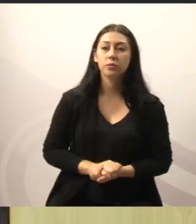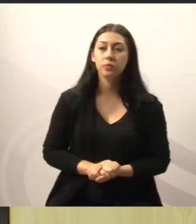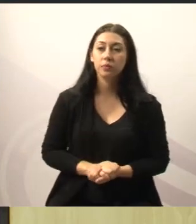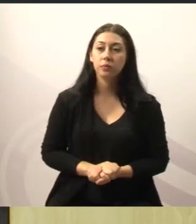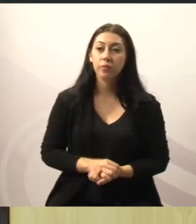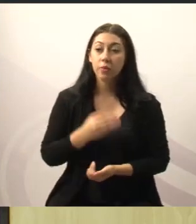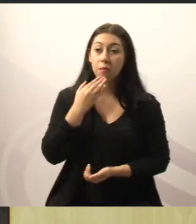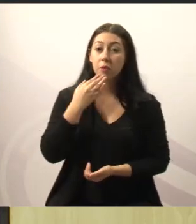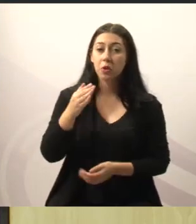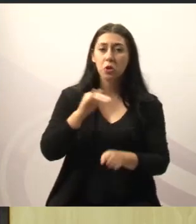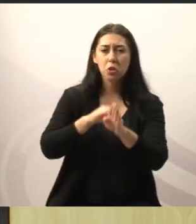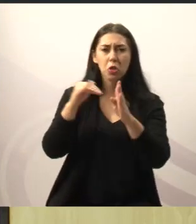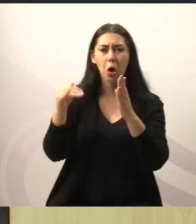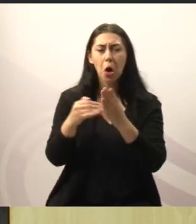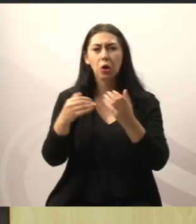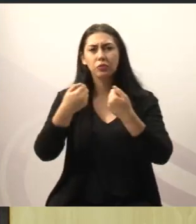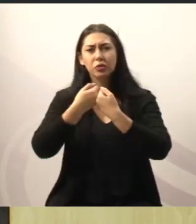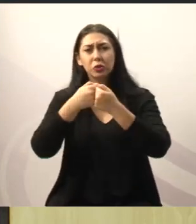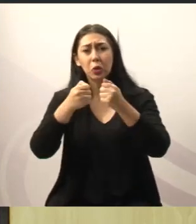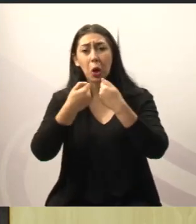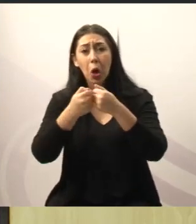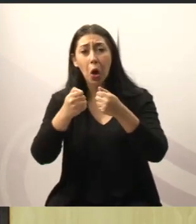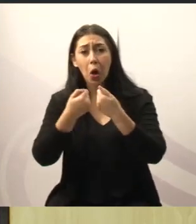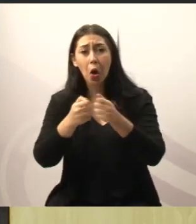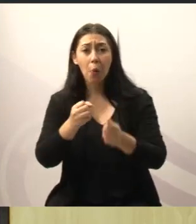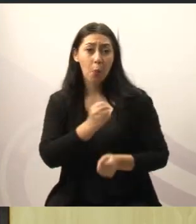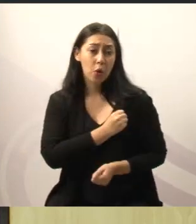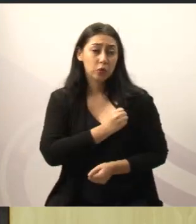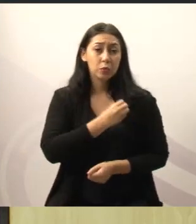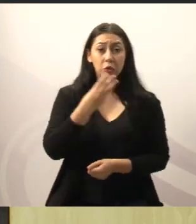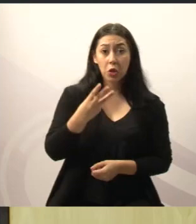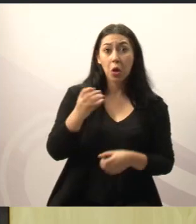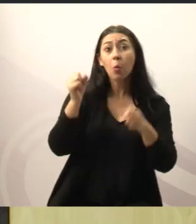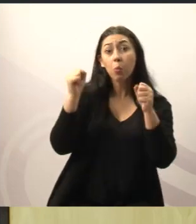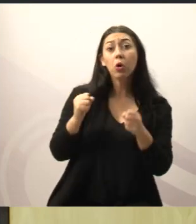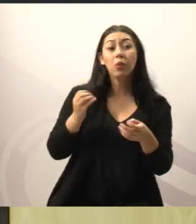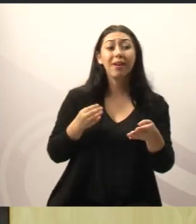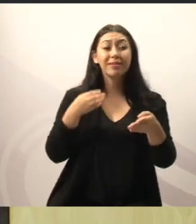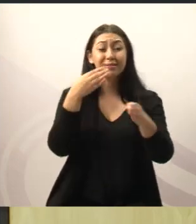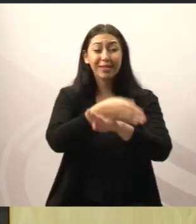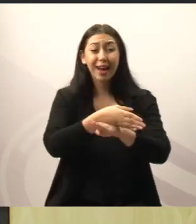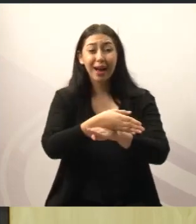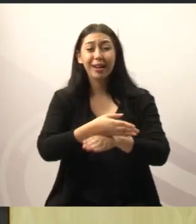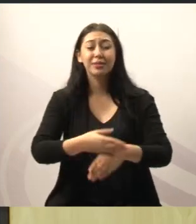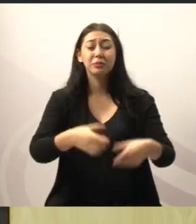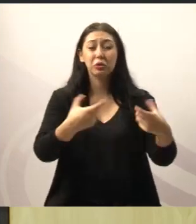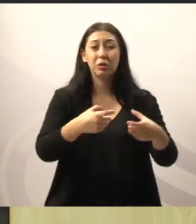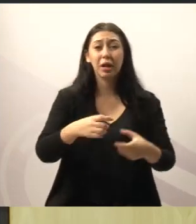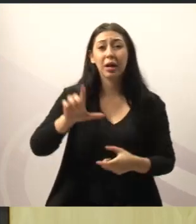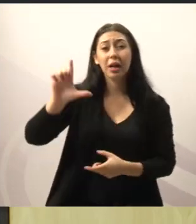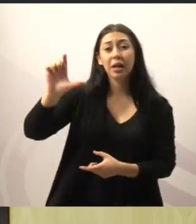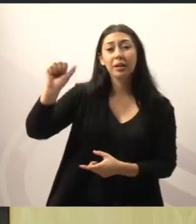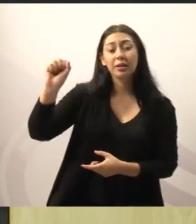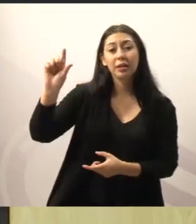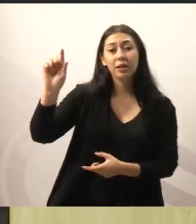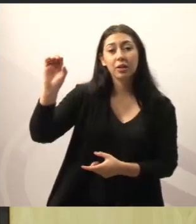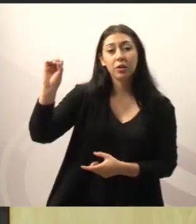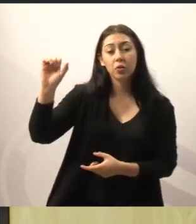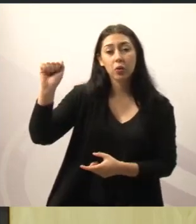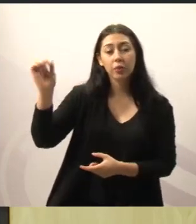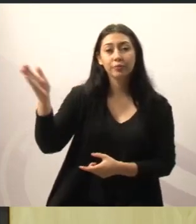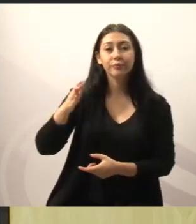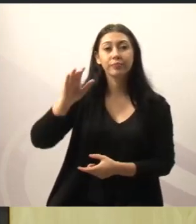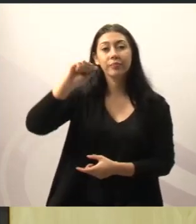solicitando que todos os ônibus da linha circular 3 adentrem no bairro Lagoa Azul. Recebemos várias reclamações de moradores do bairro Lagoa